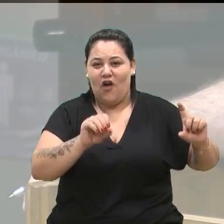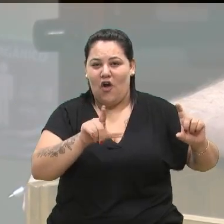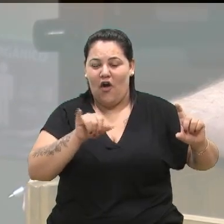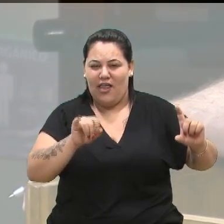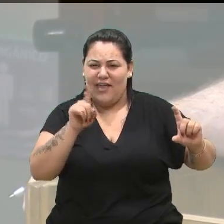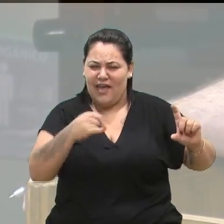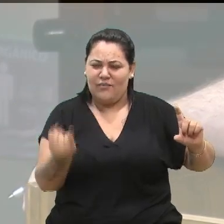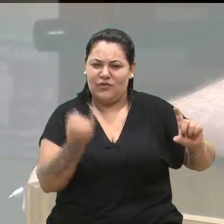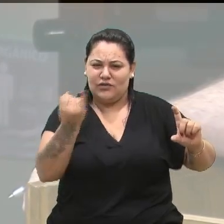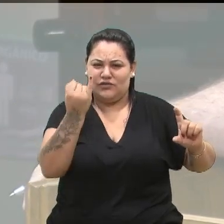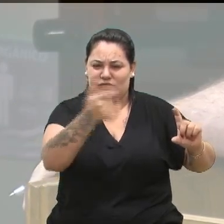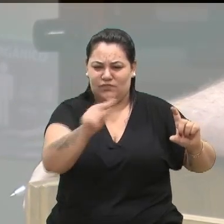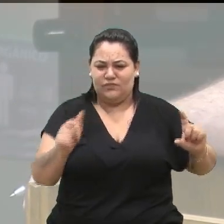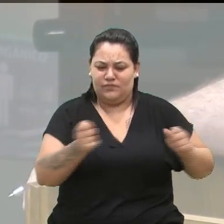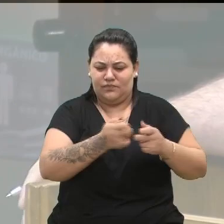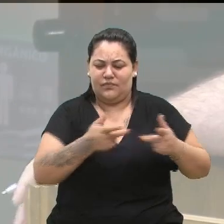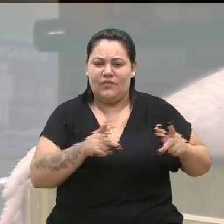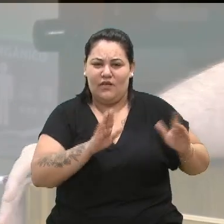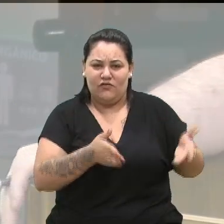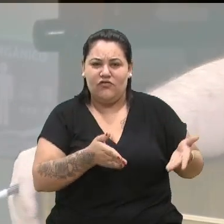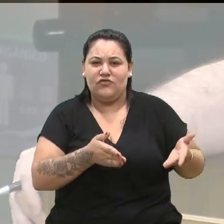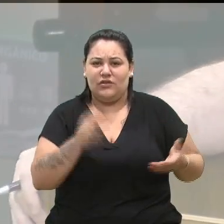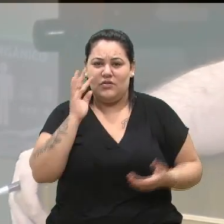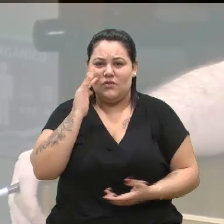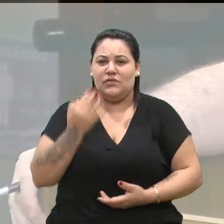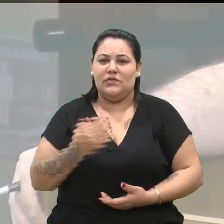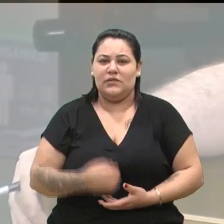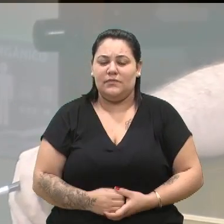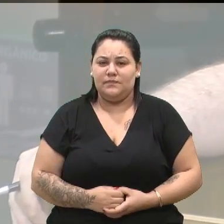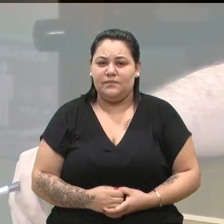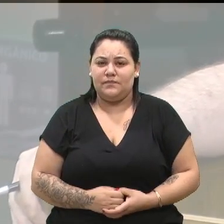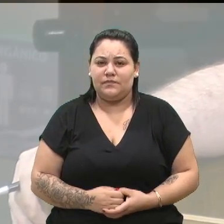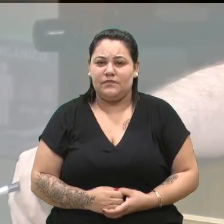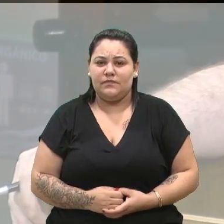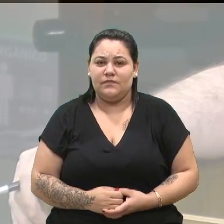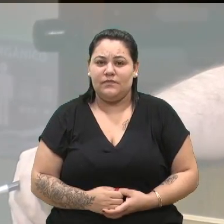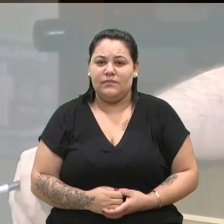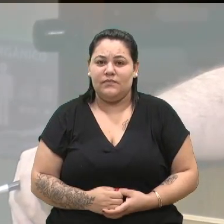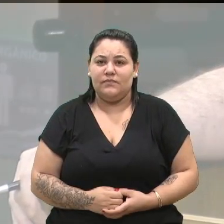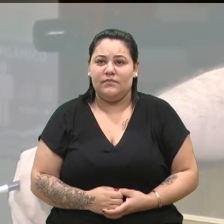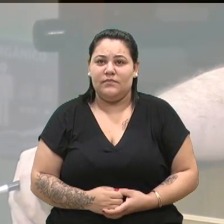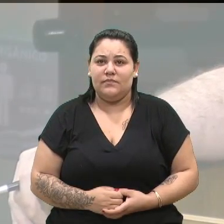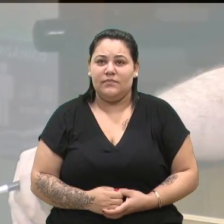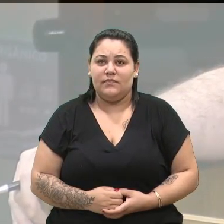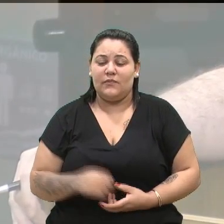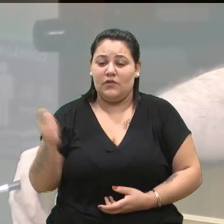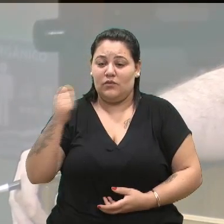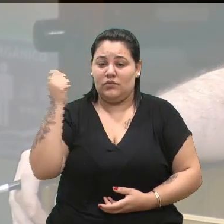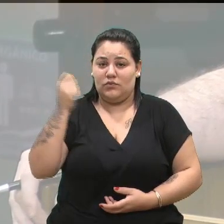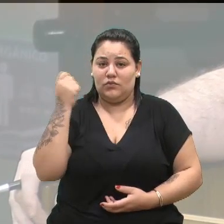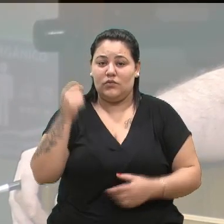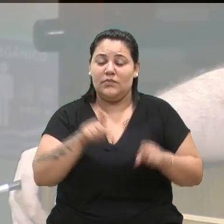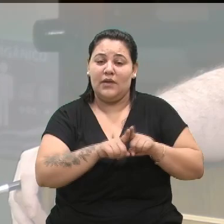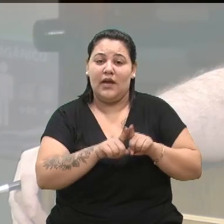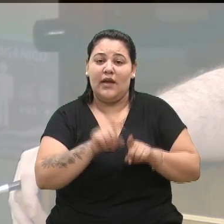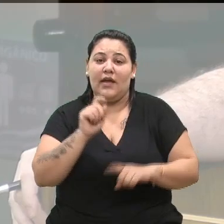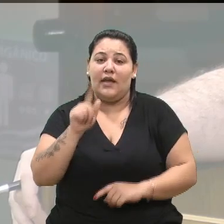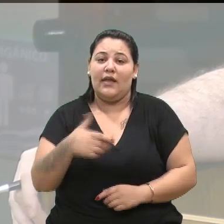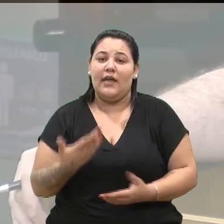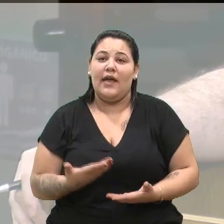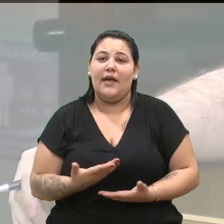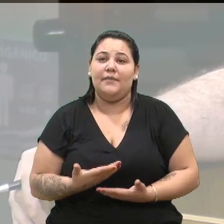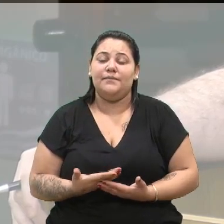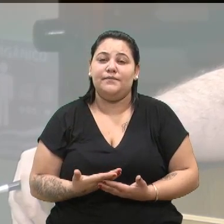outra situação, que foi um caso que foi amplamente divulgado aqui no estado do Rio Grande do Sul, que foi aquela situação